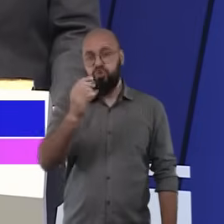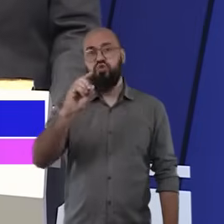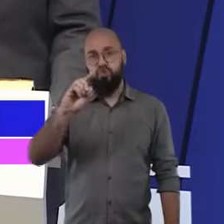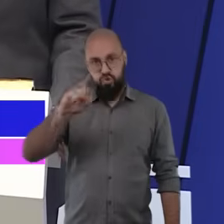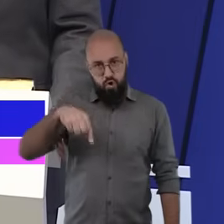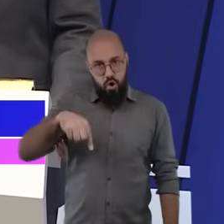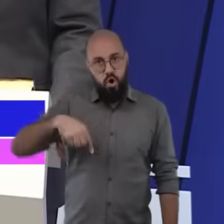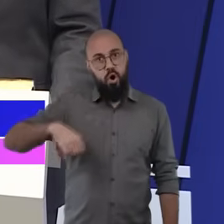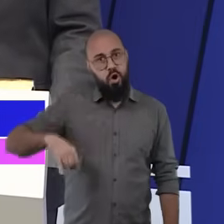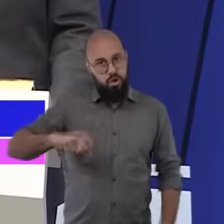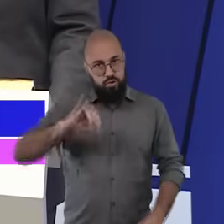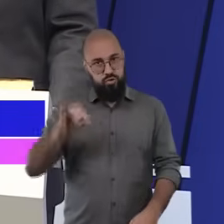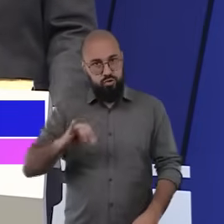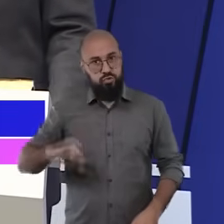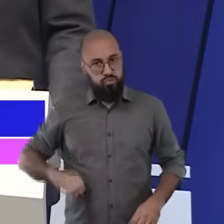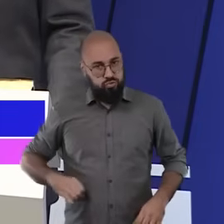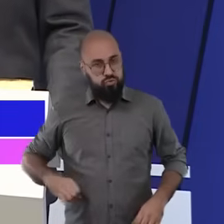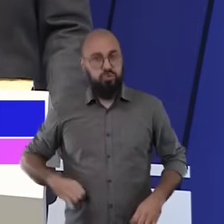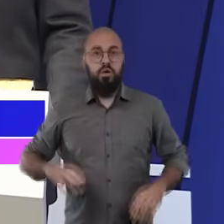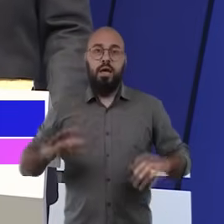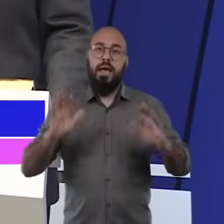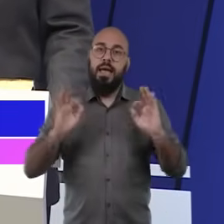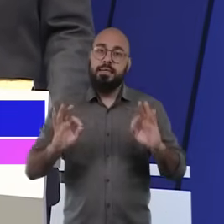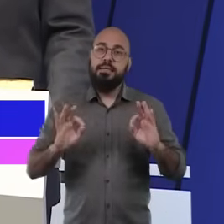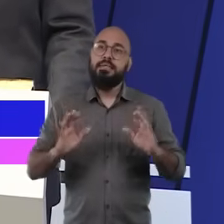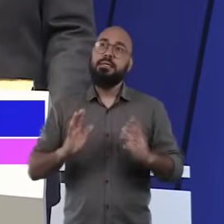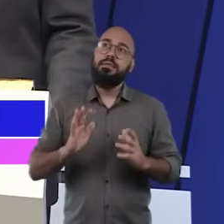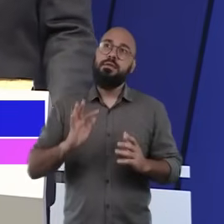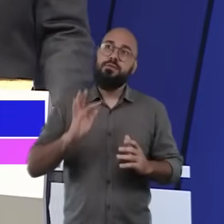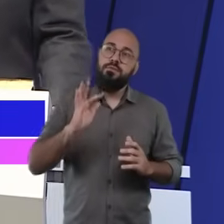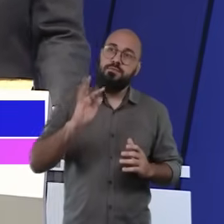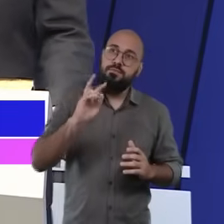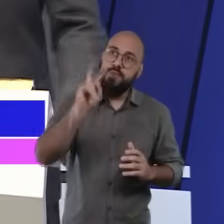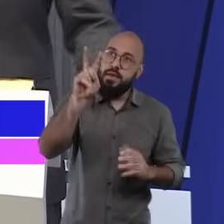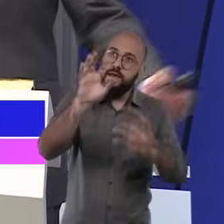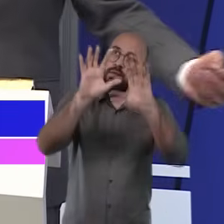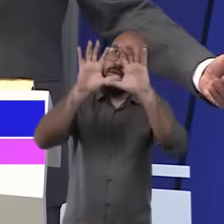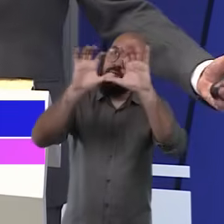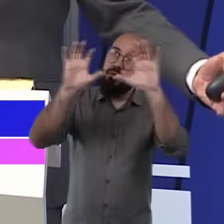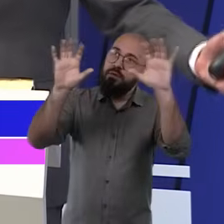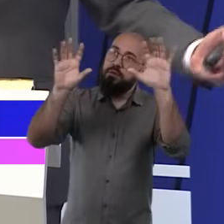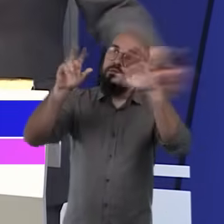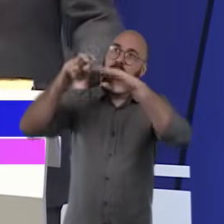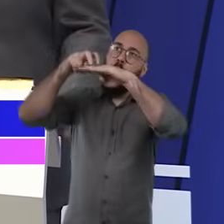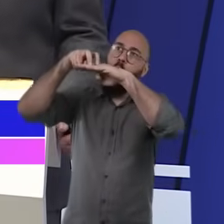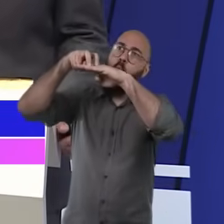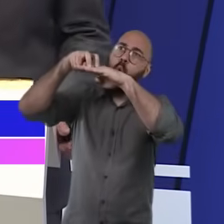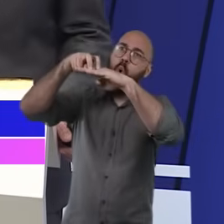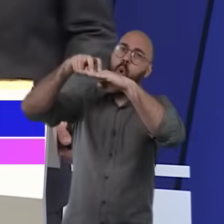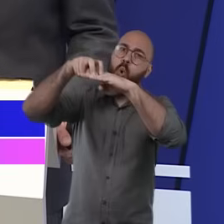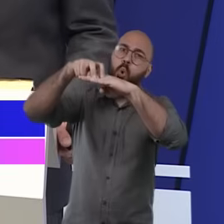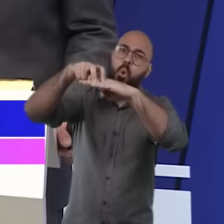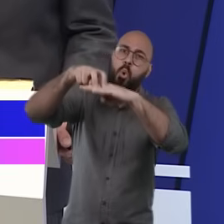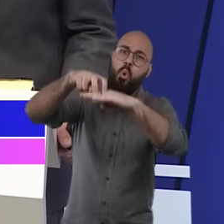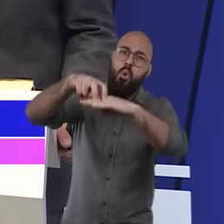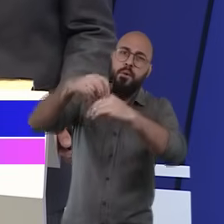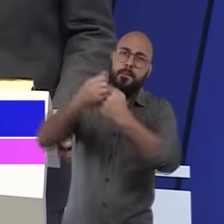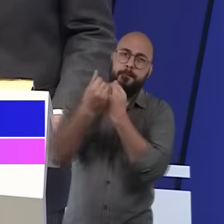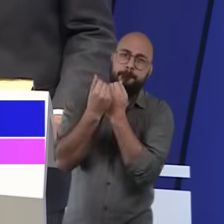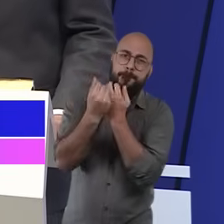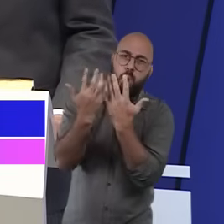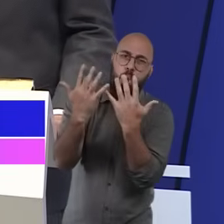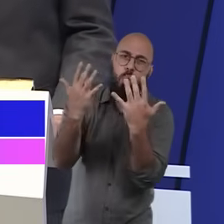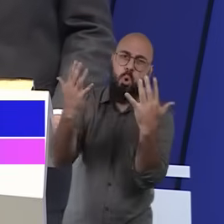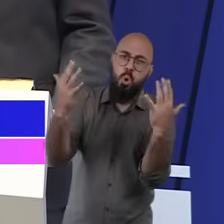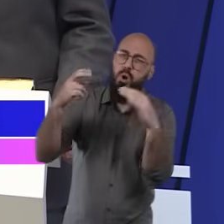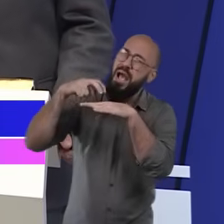história desse planeta, que será olhar para as nuvens dos céus e ver Jesus em glória, e ver